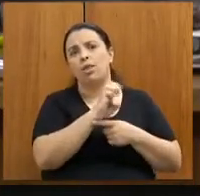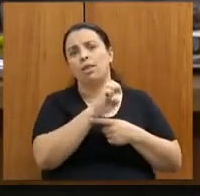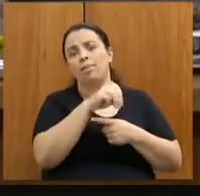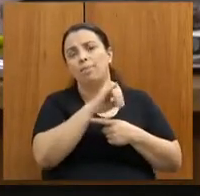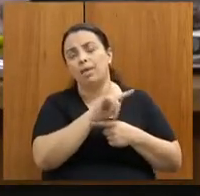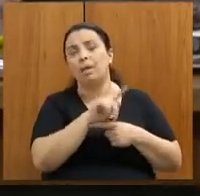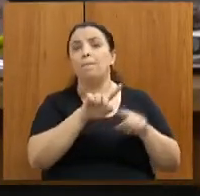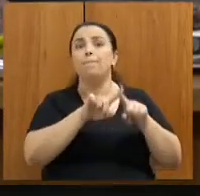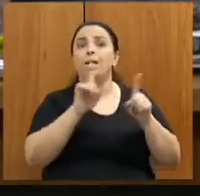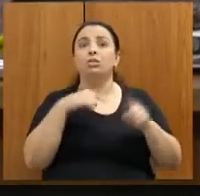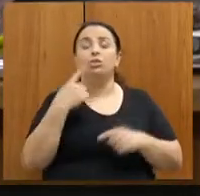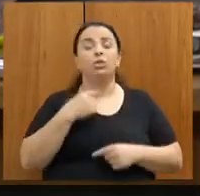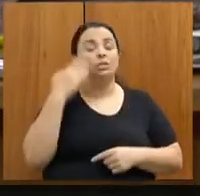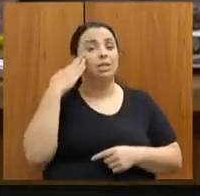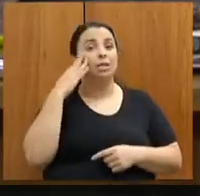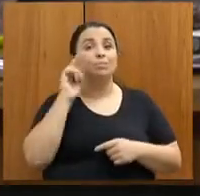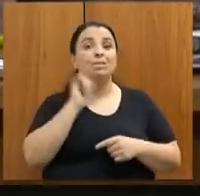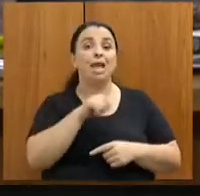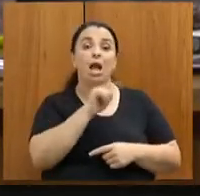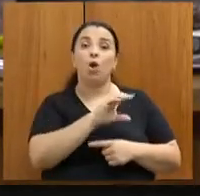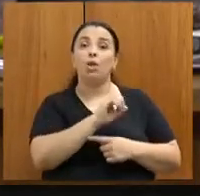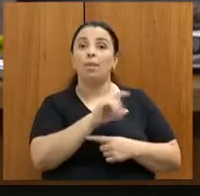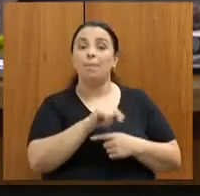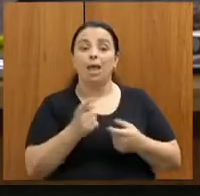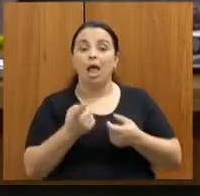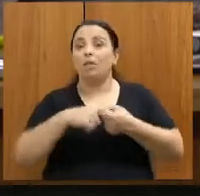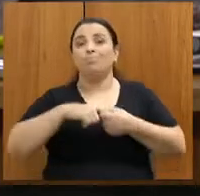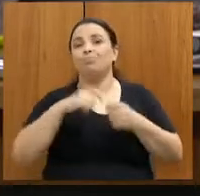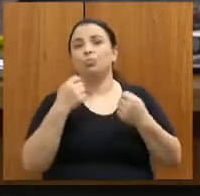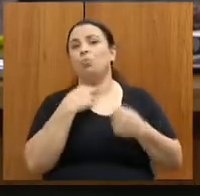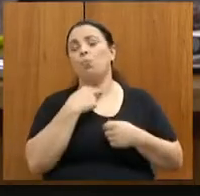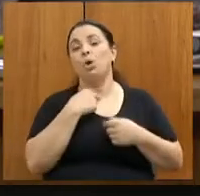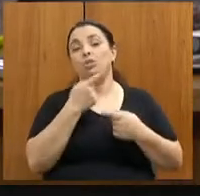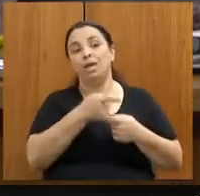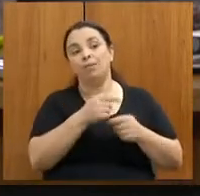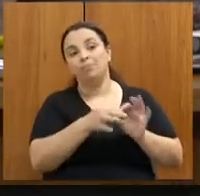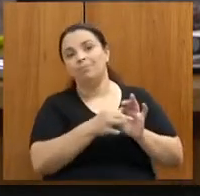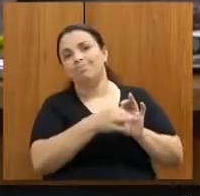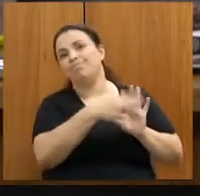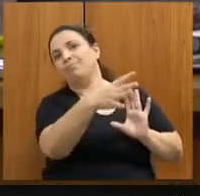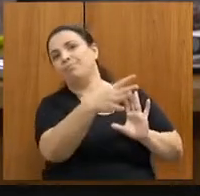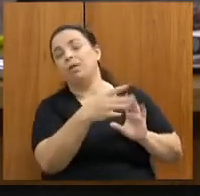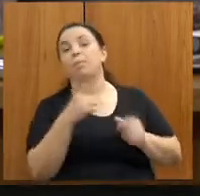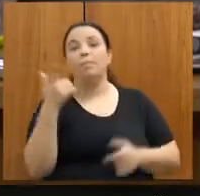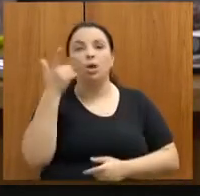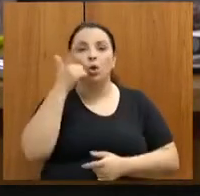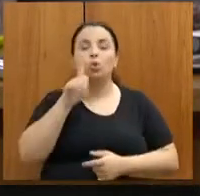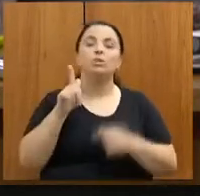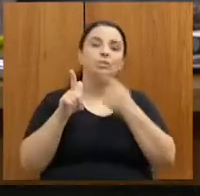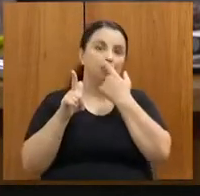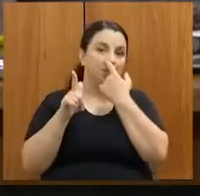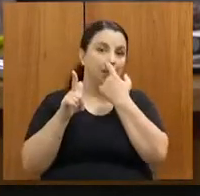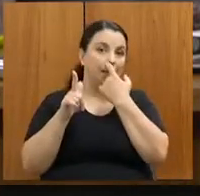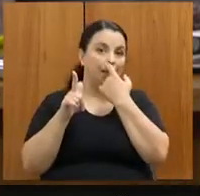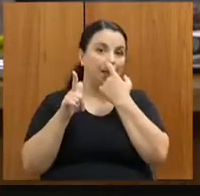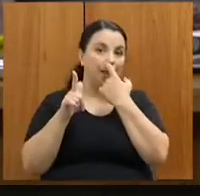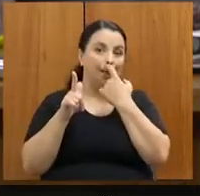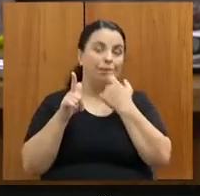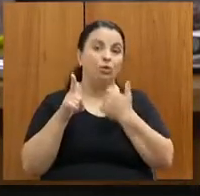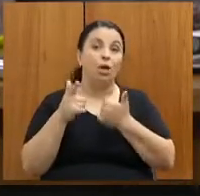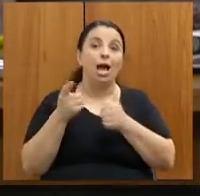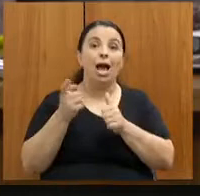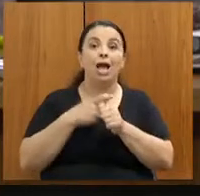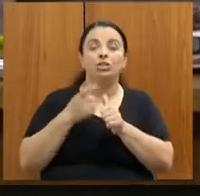da alienação da codemig por quê Porque ela faria com que a gente conseguisse é a bater